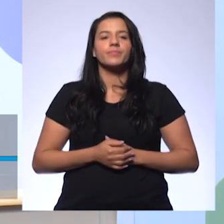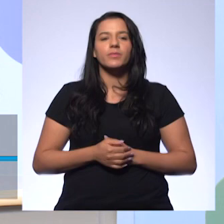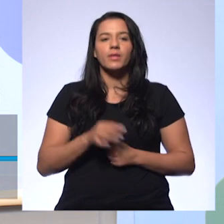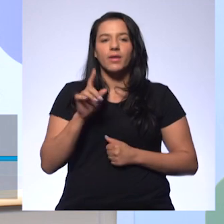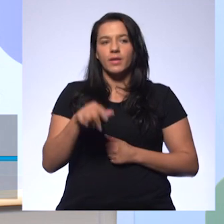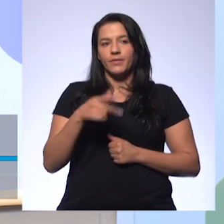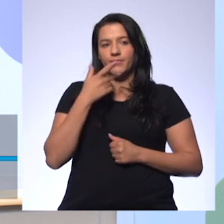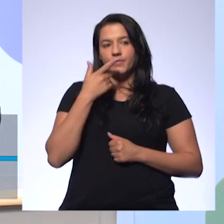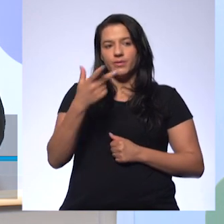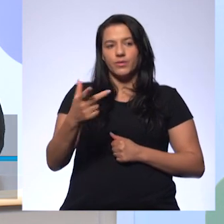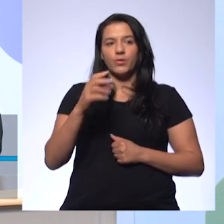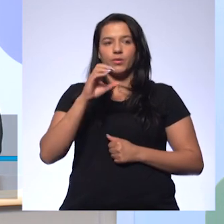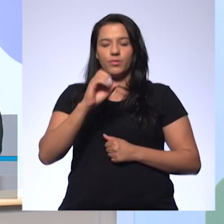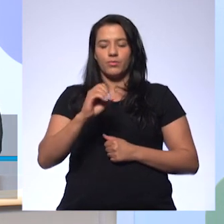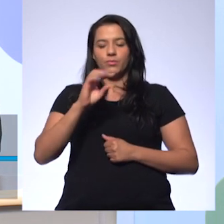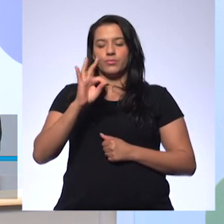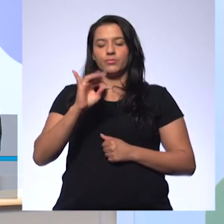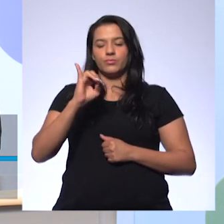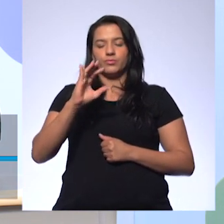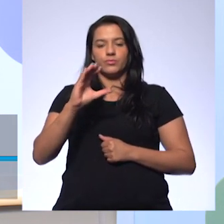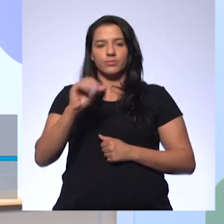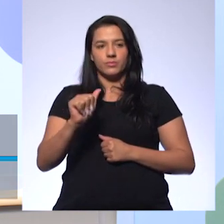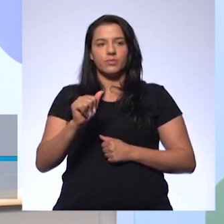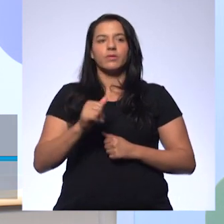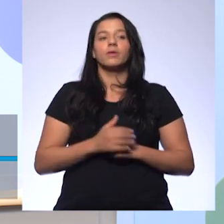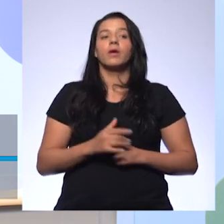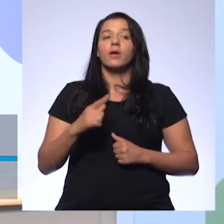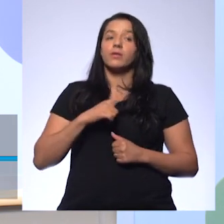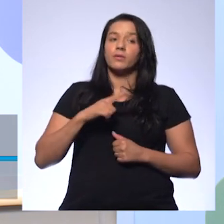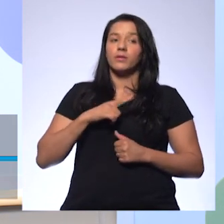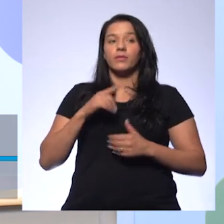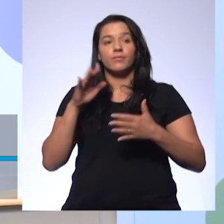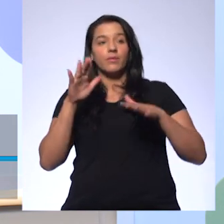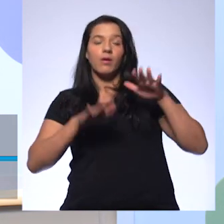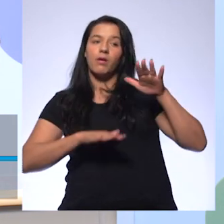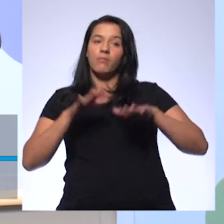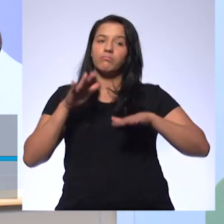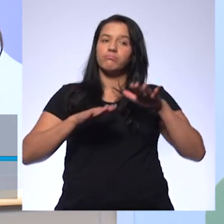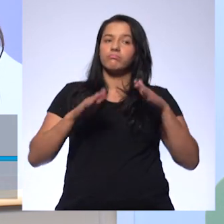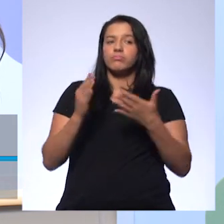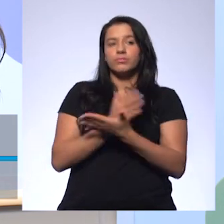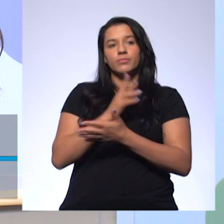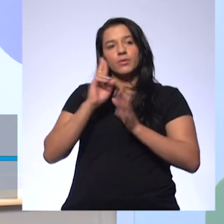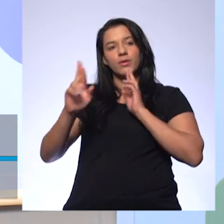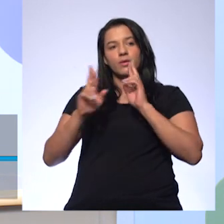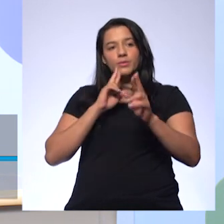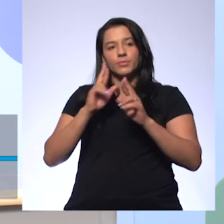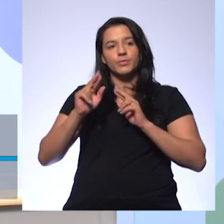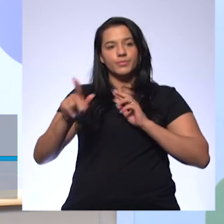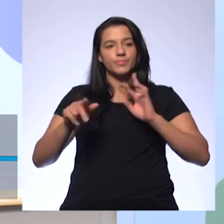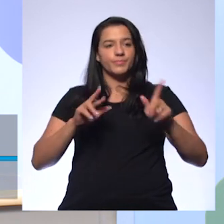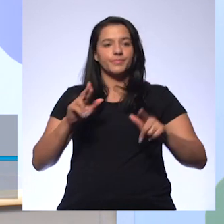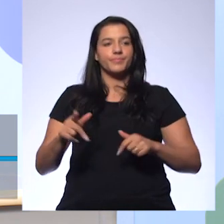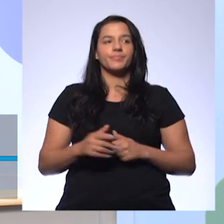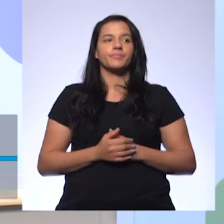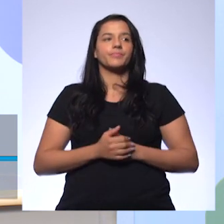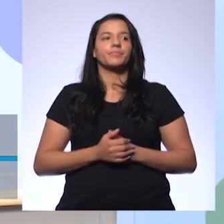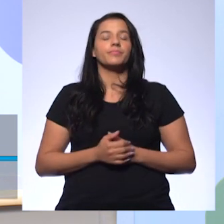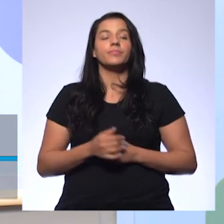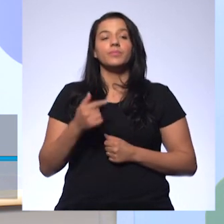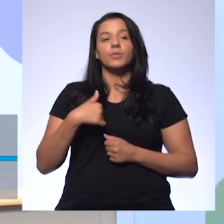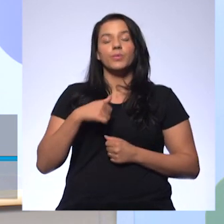que é ótica. Ah, Vamos ver, mas alguns aqui também, né, colocaram respostas diferentes. Vamos ver.